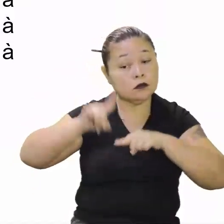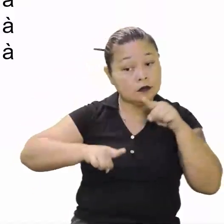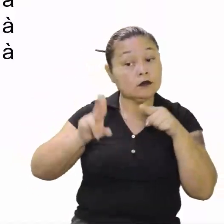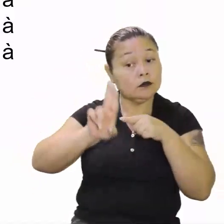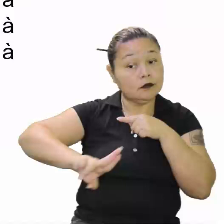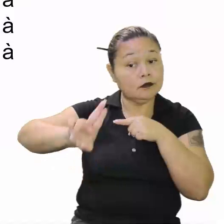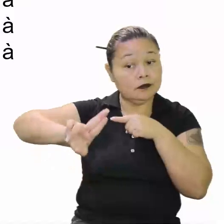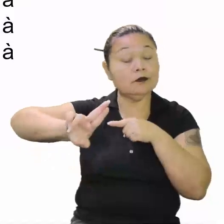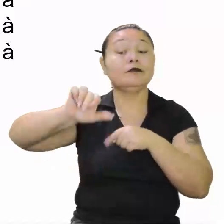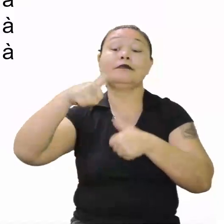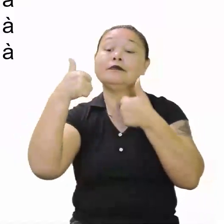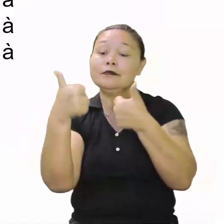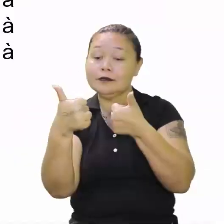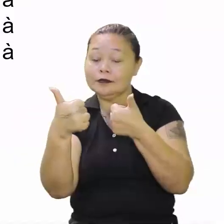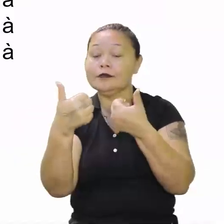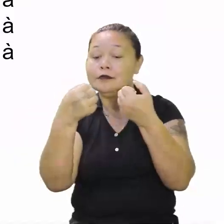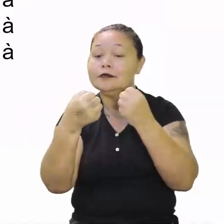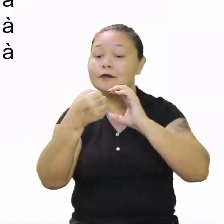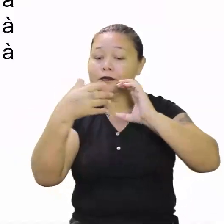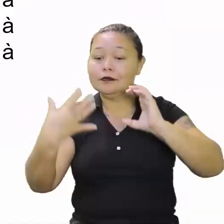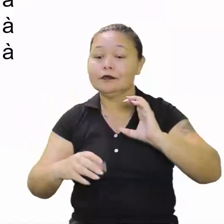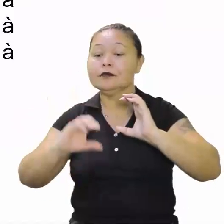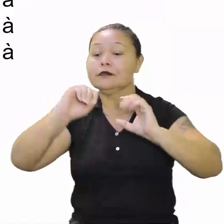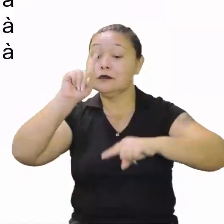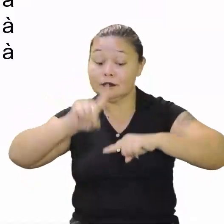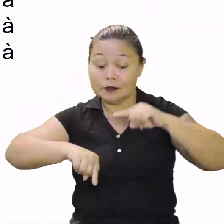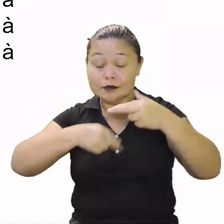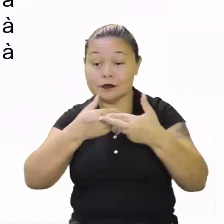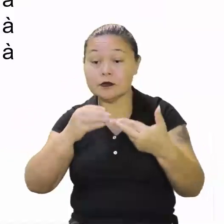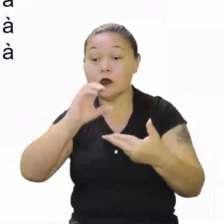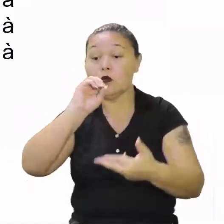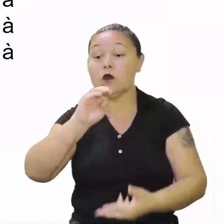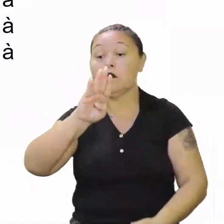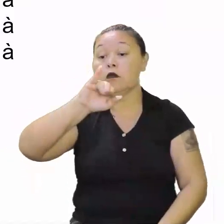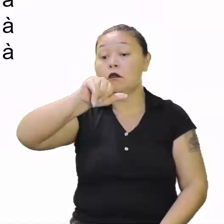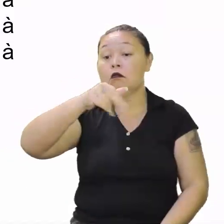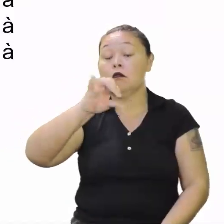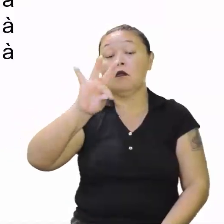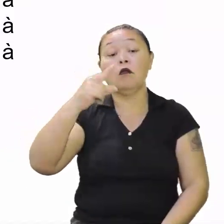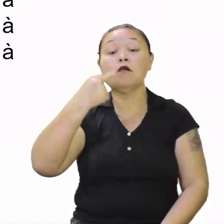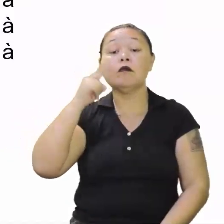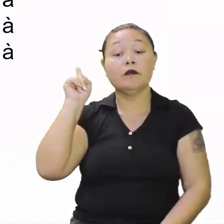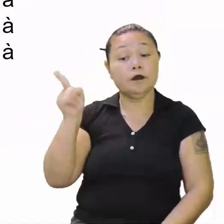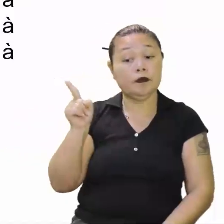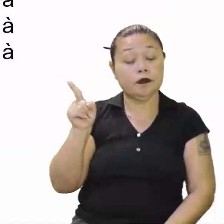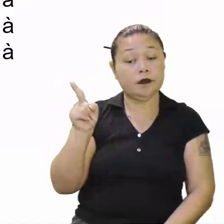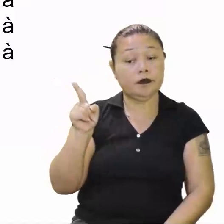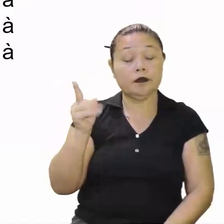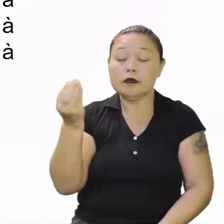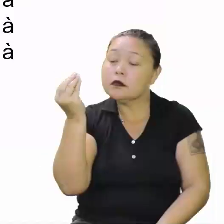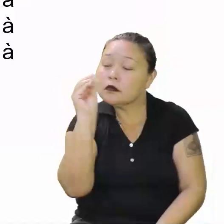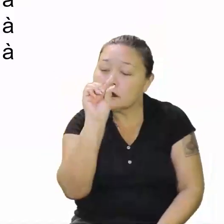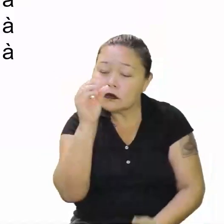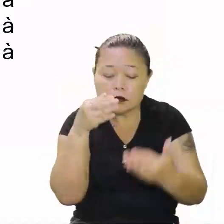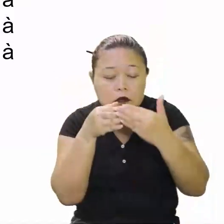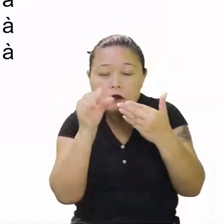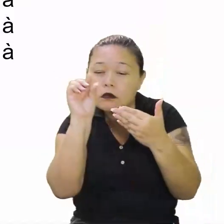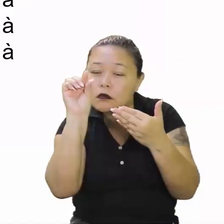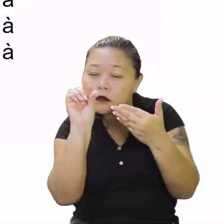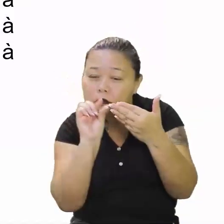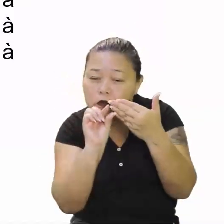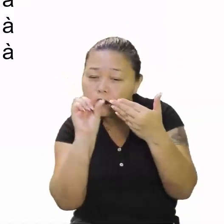utilizar, aí sim, ele tem característica de objeto. Mas aqui, ele está falando uma porção limitada de